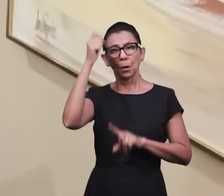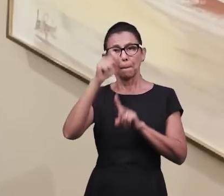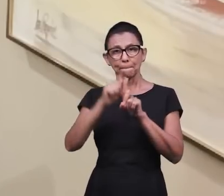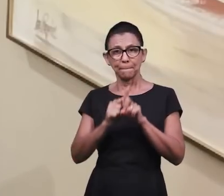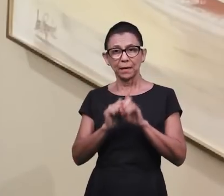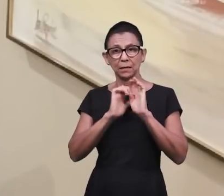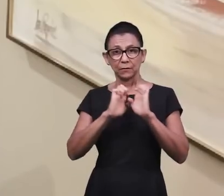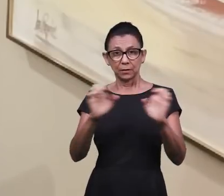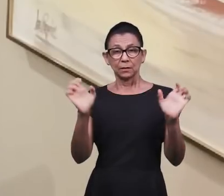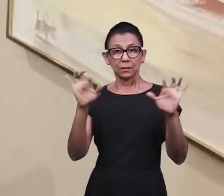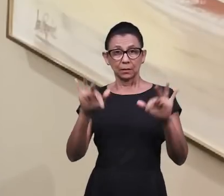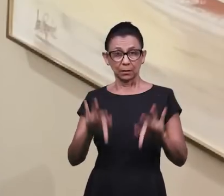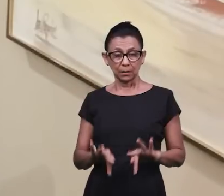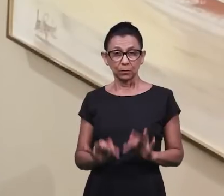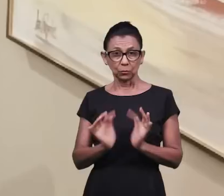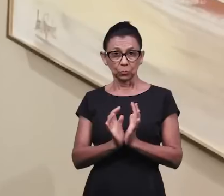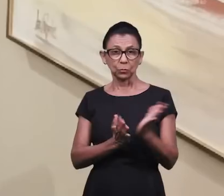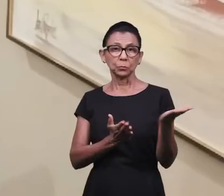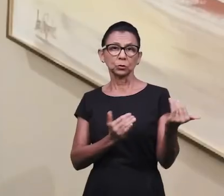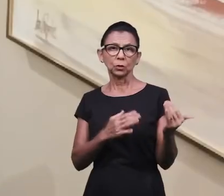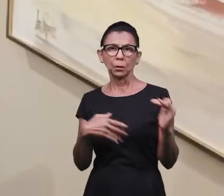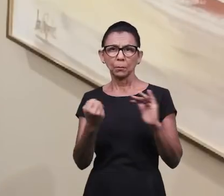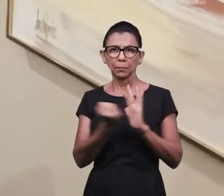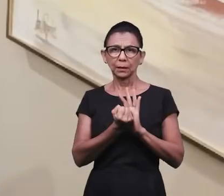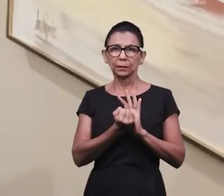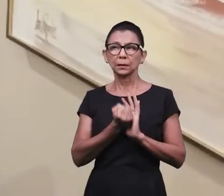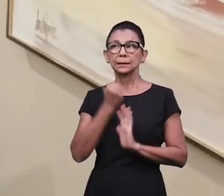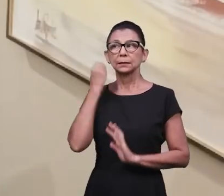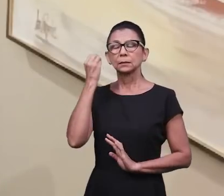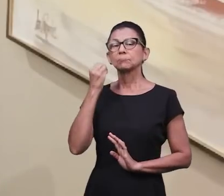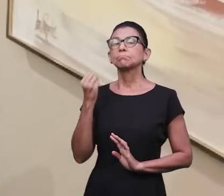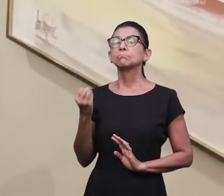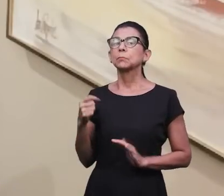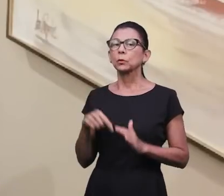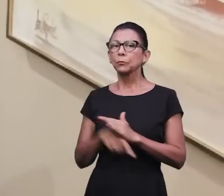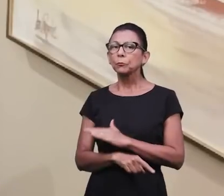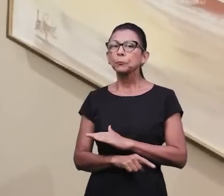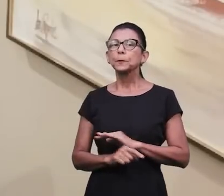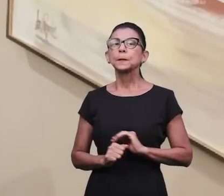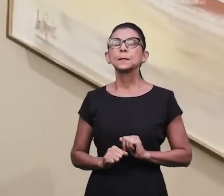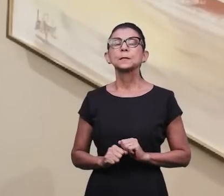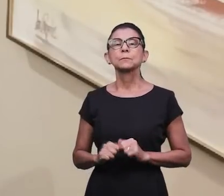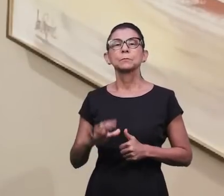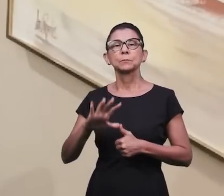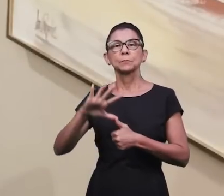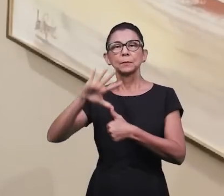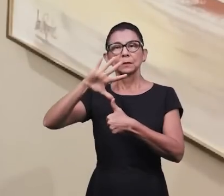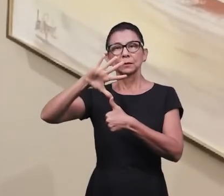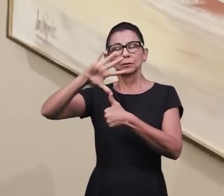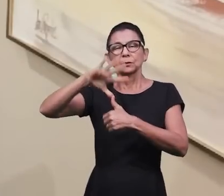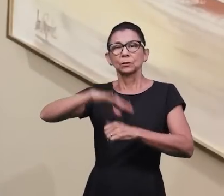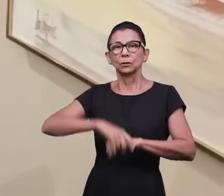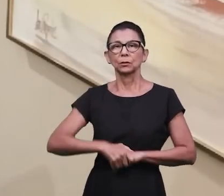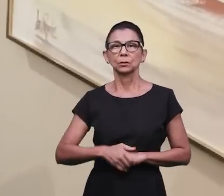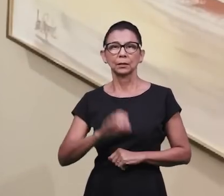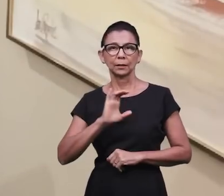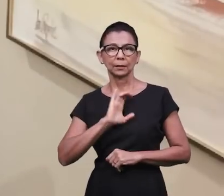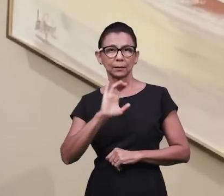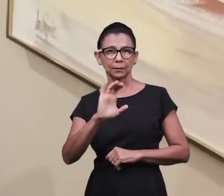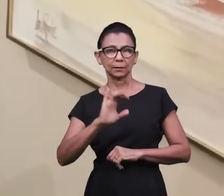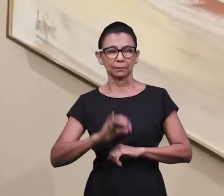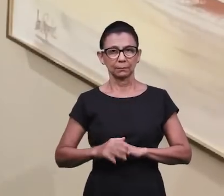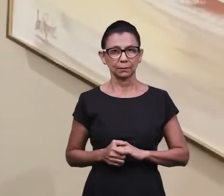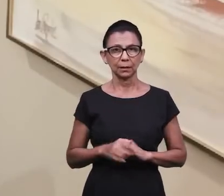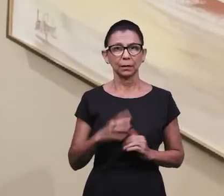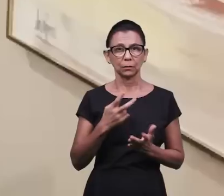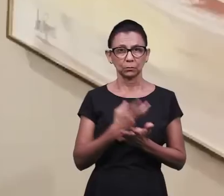de evangelização dos jovens tem sido marcado por experiências maravilhosas aqui na América do Norte. No Canadá, a ICM de